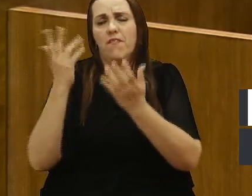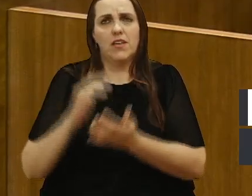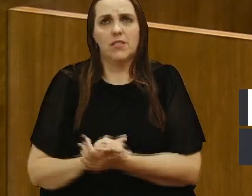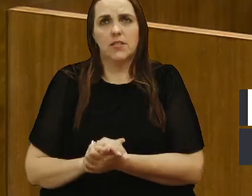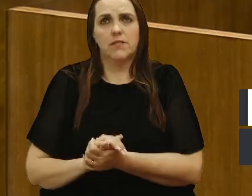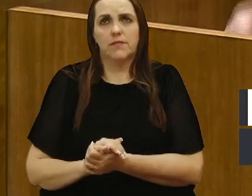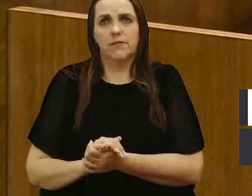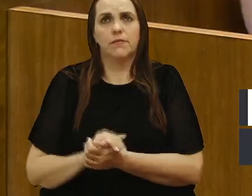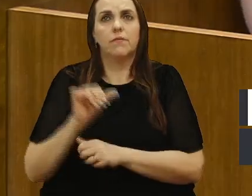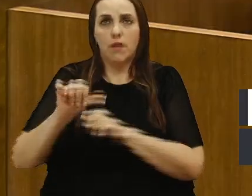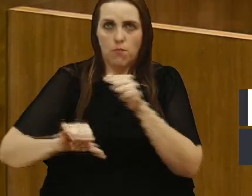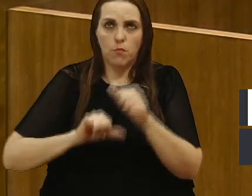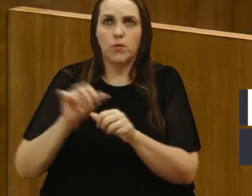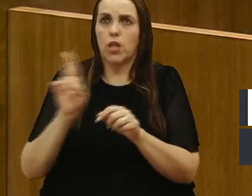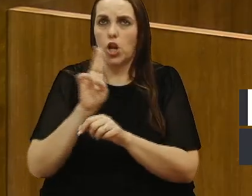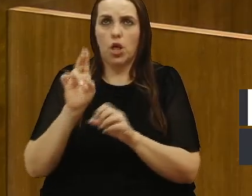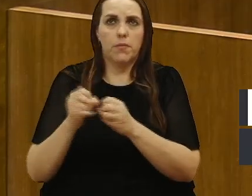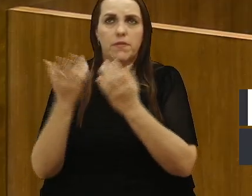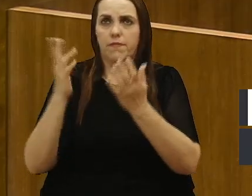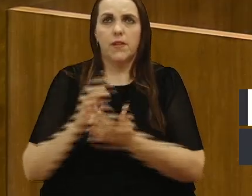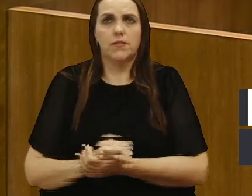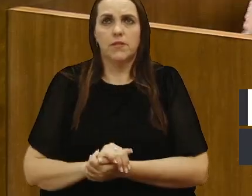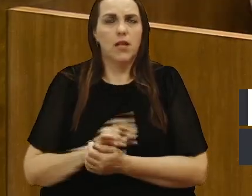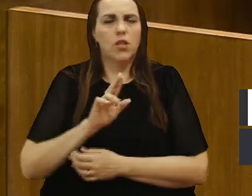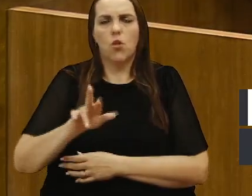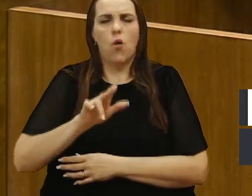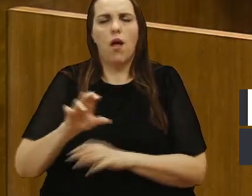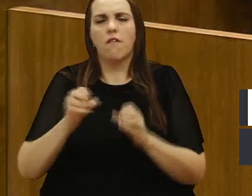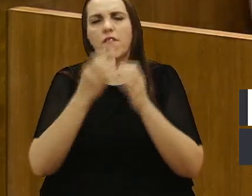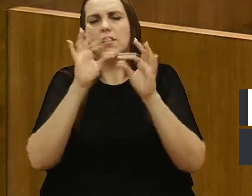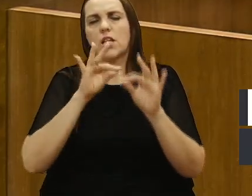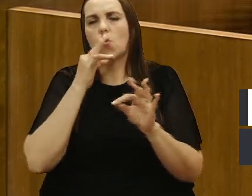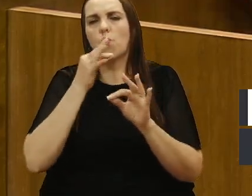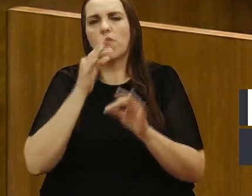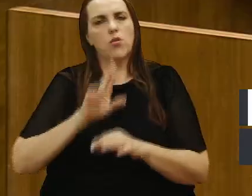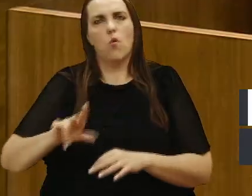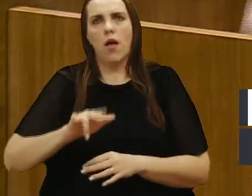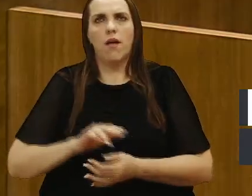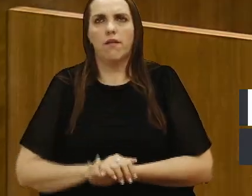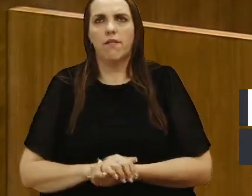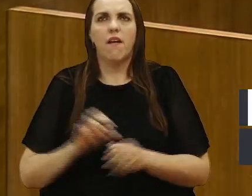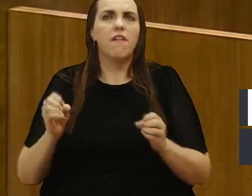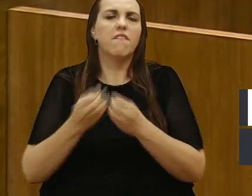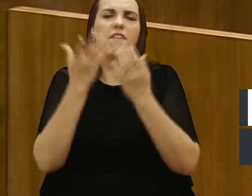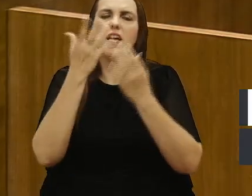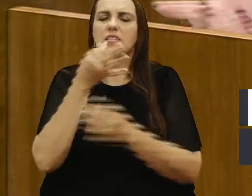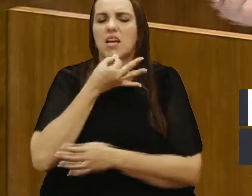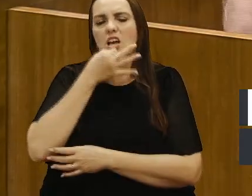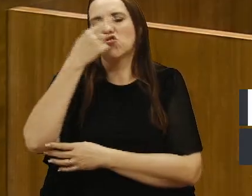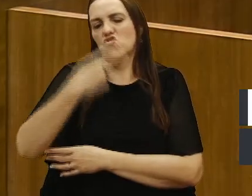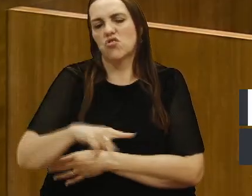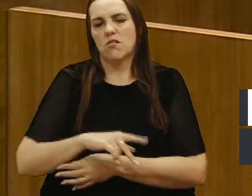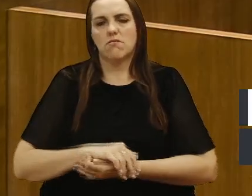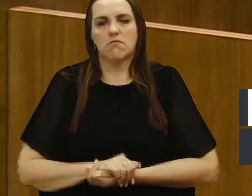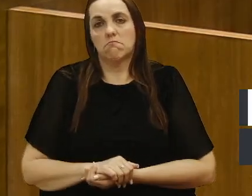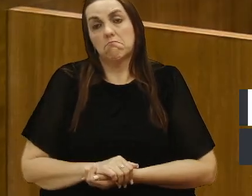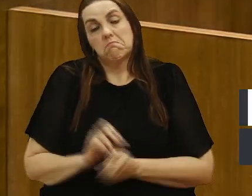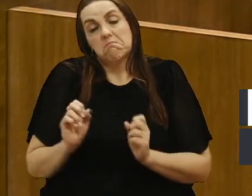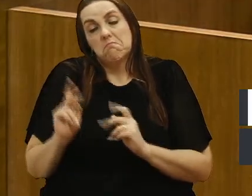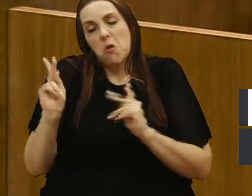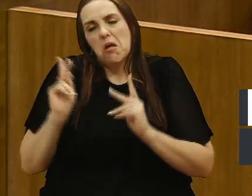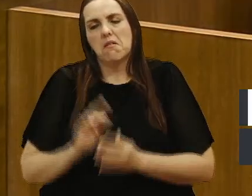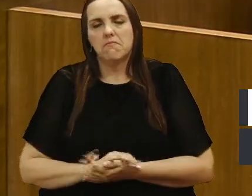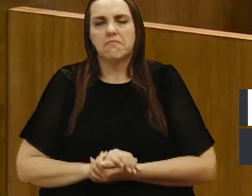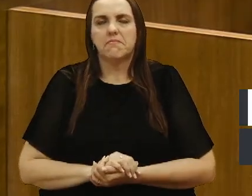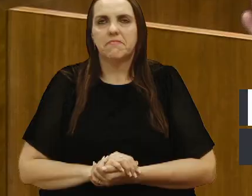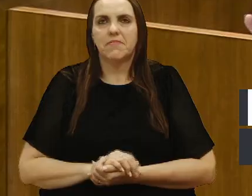da festa? Não será mais festa da uva. Vamos colocar festa de Caxias? Ok. E se a